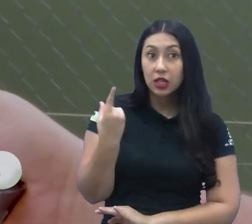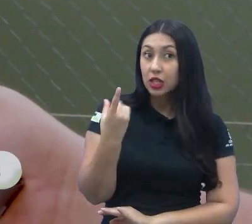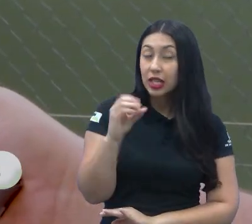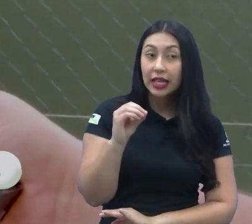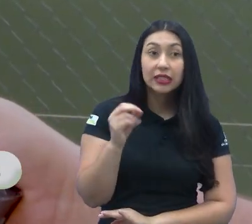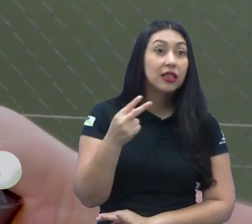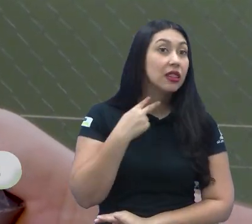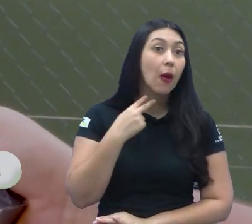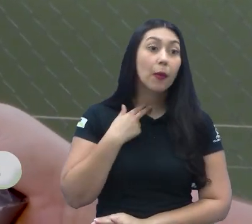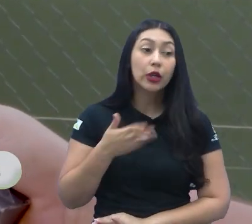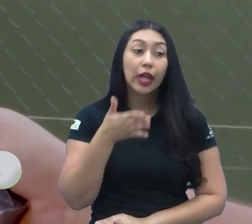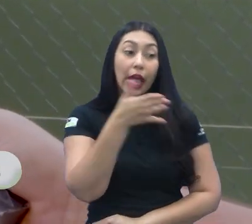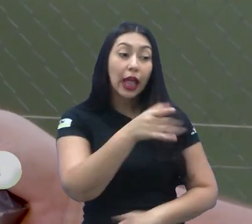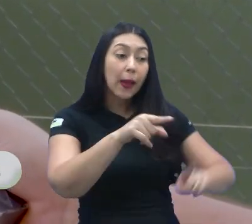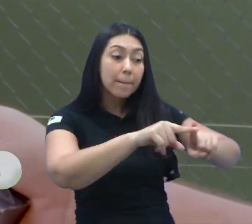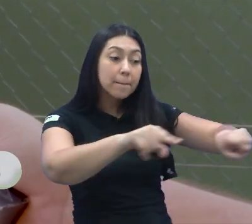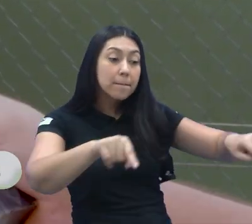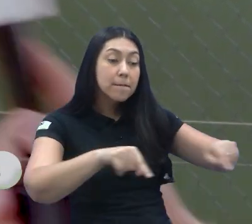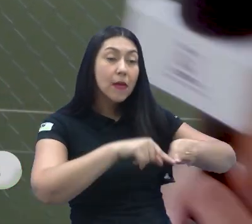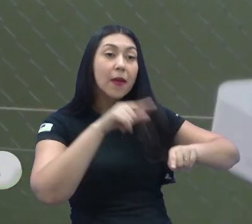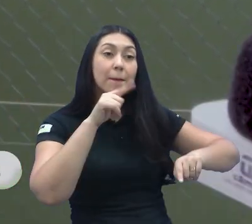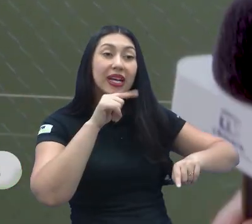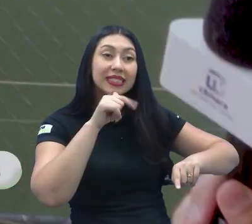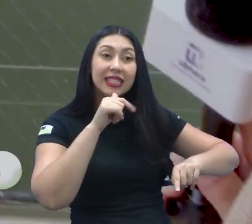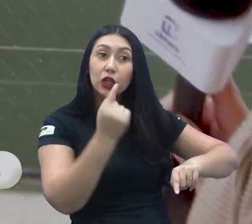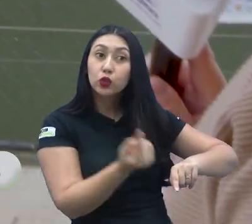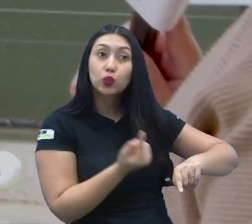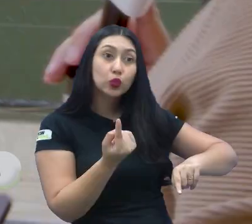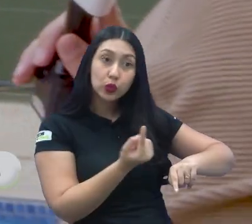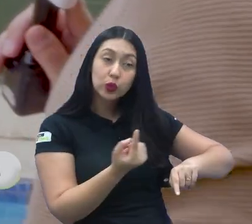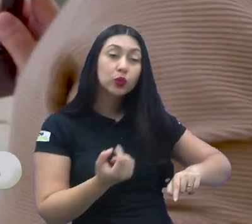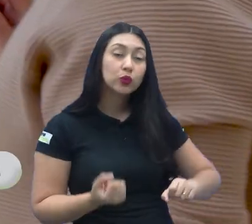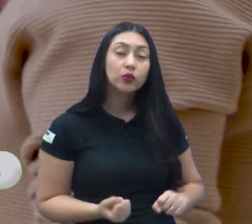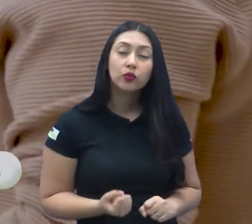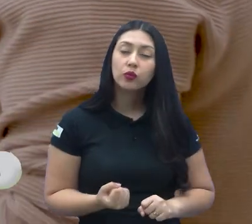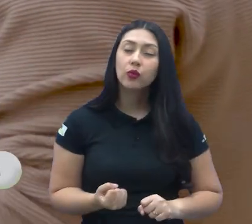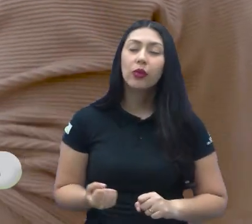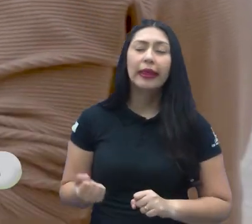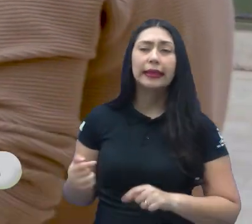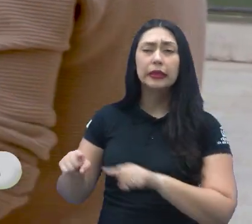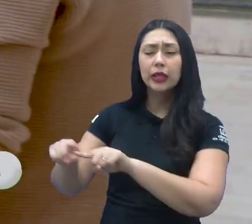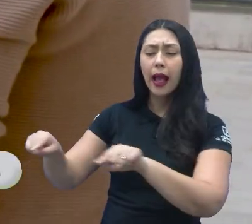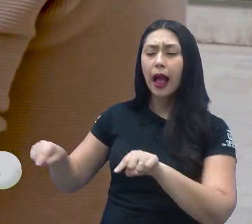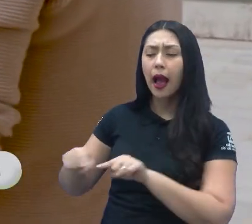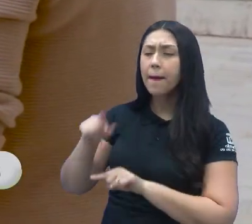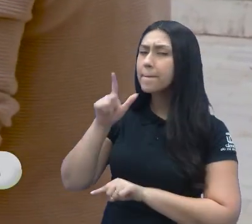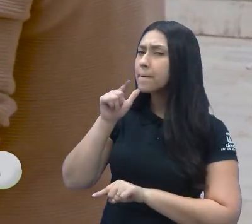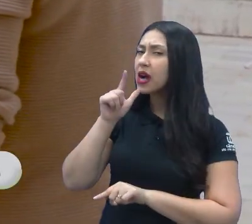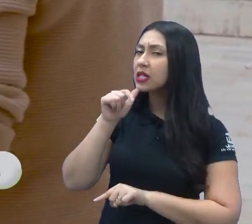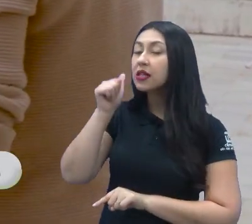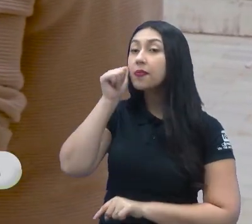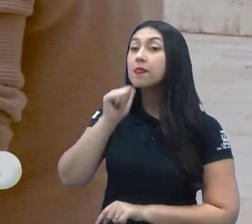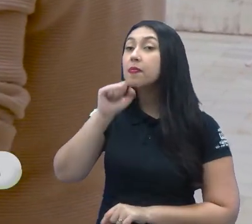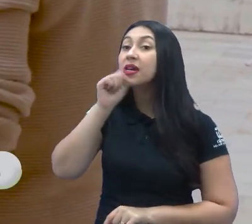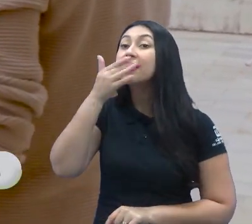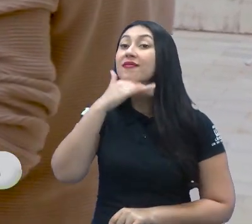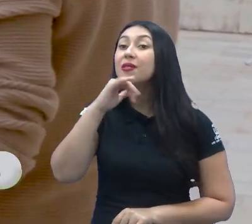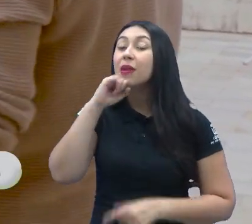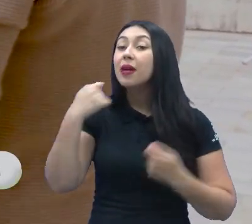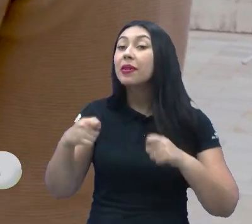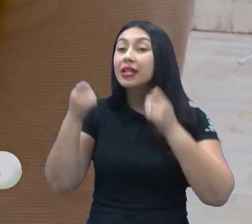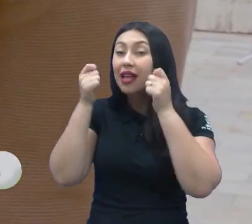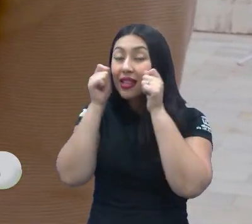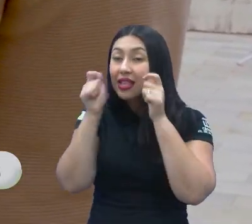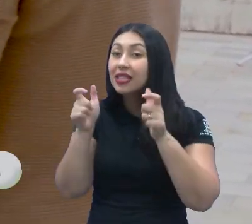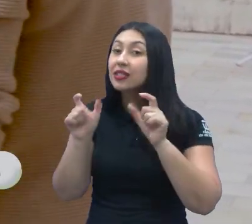ambiente aquático sem a presença de um adulto responsável. Flávia, dentro da piscina, né, o que os pais devem ficar atentos enquanto a